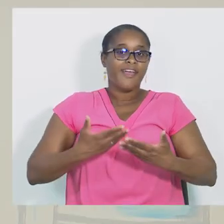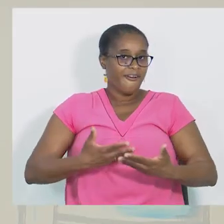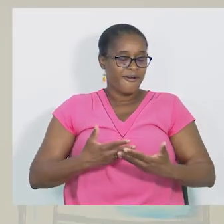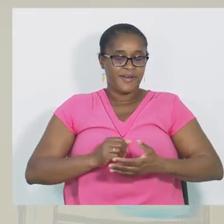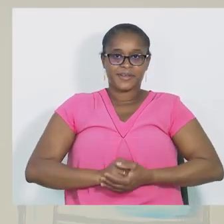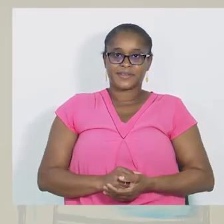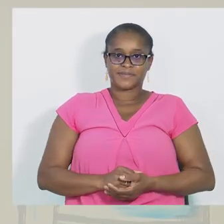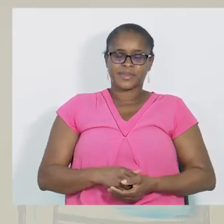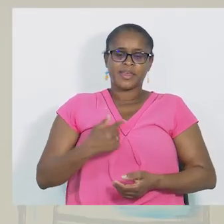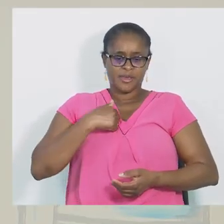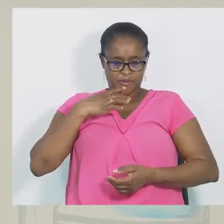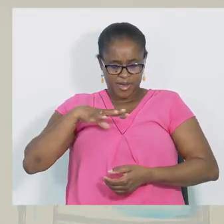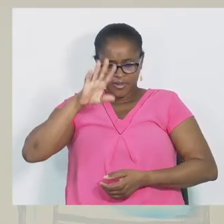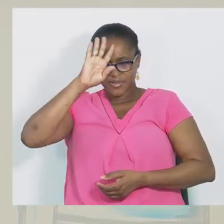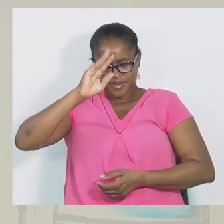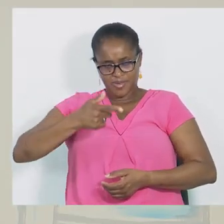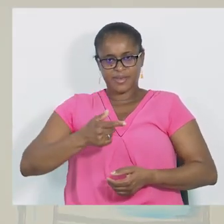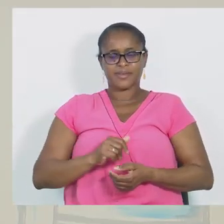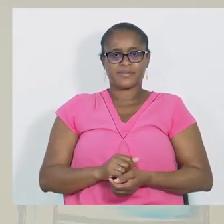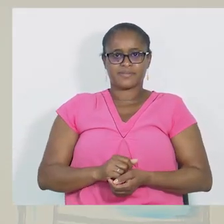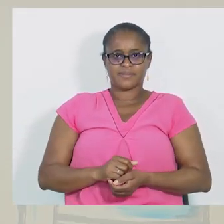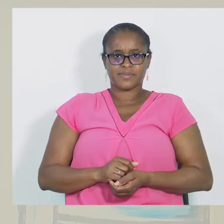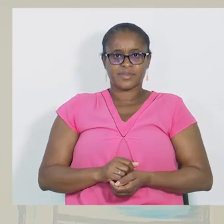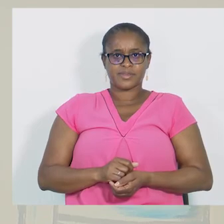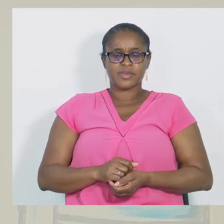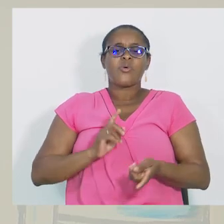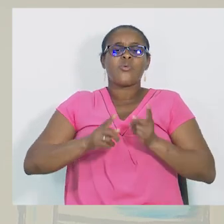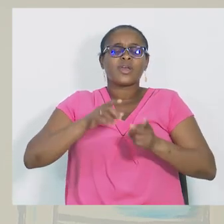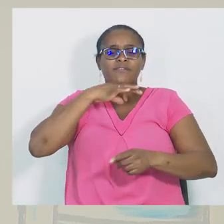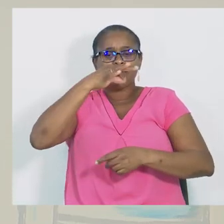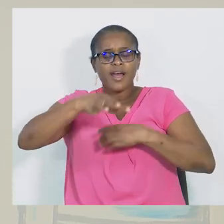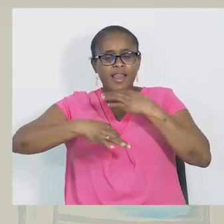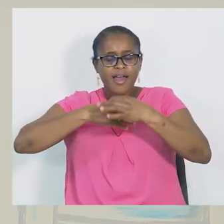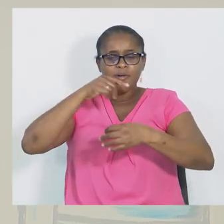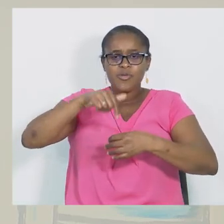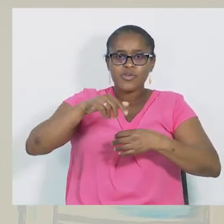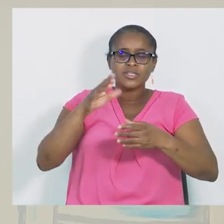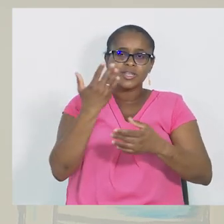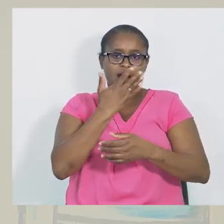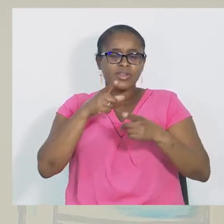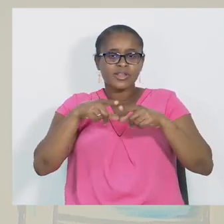Minha, também determinante possessivo singular feminino.